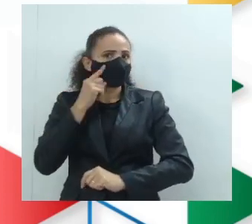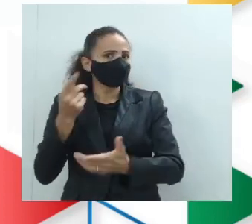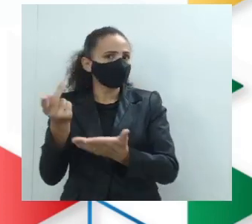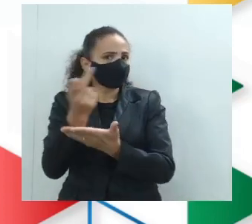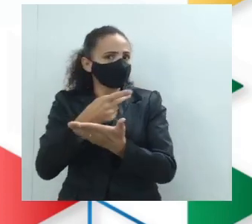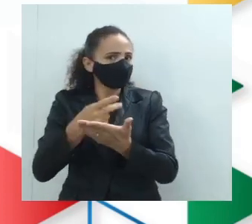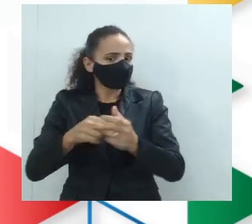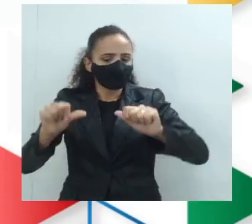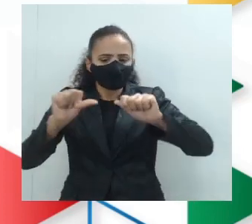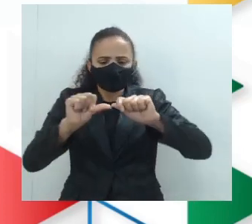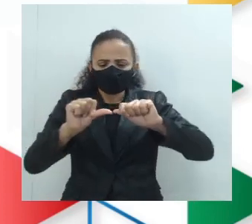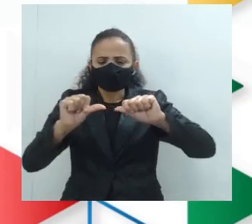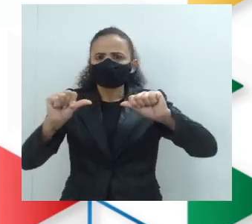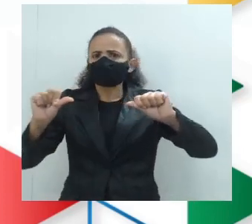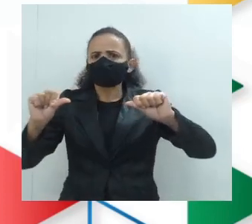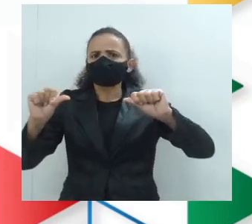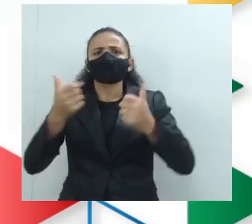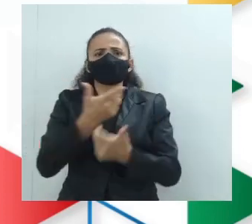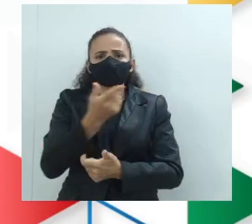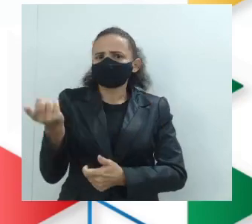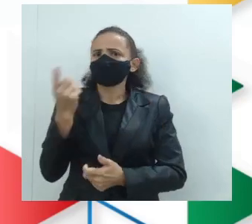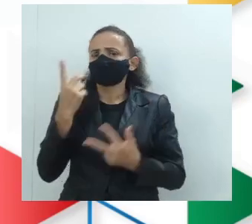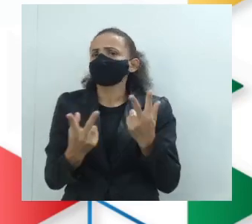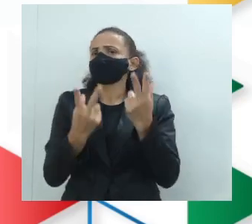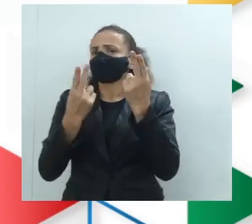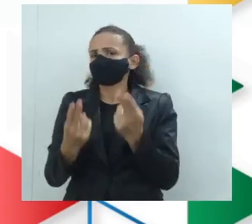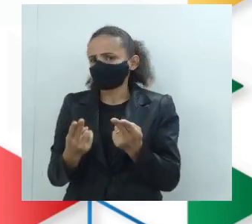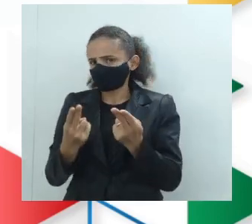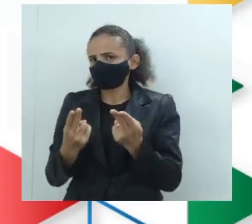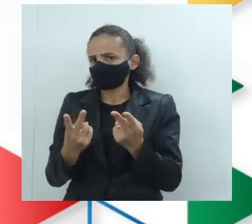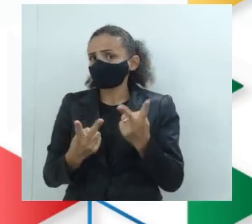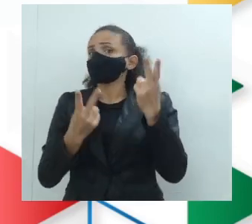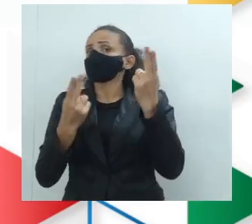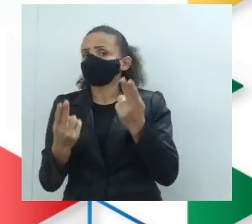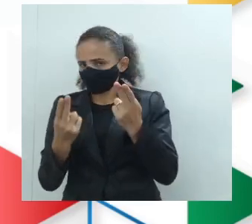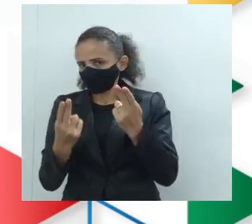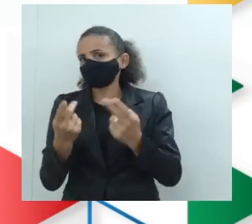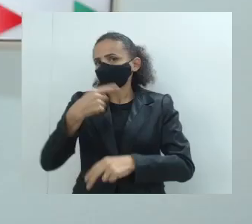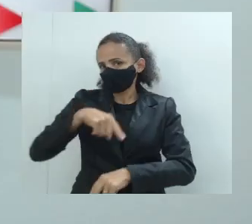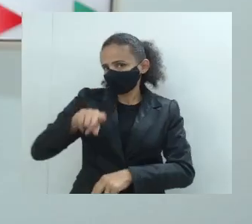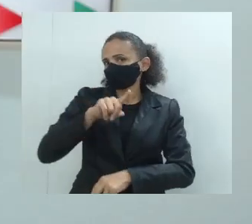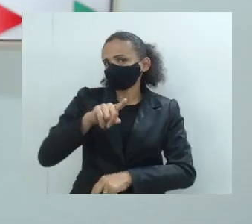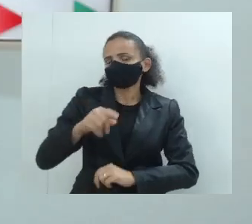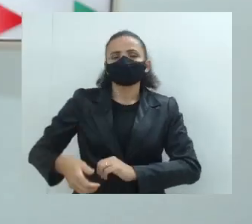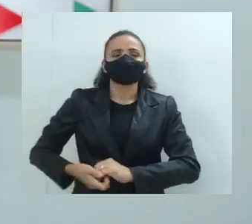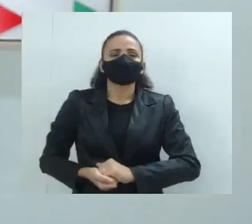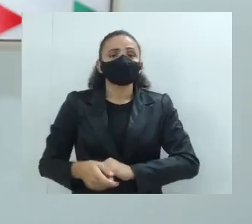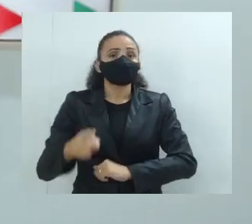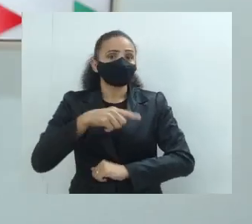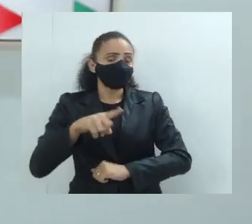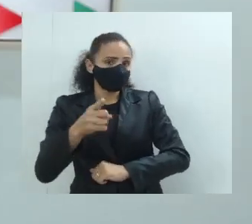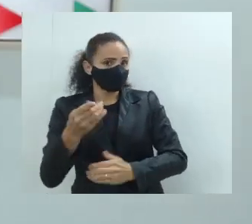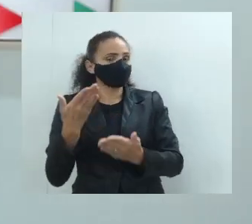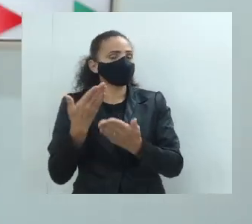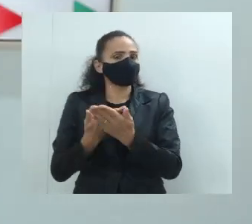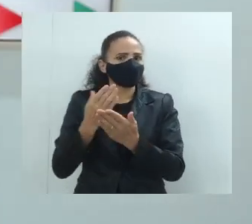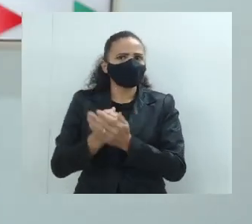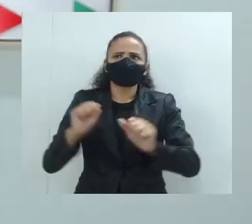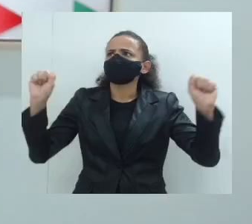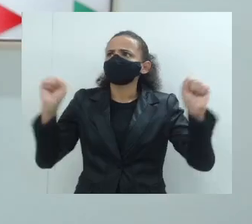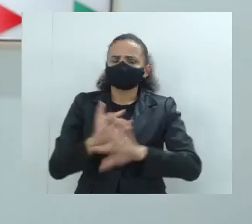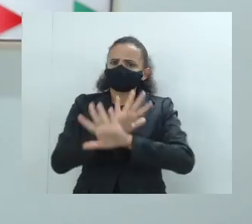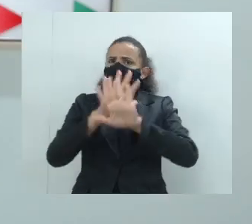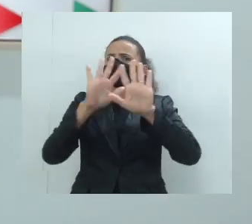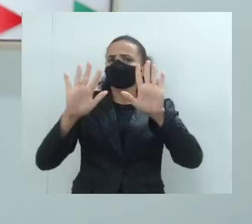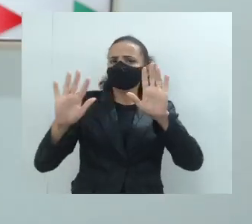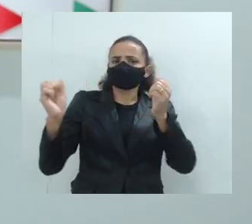imagens são semelhantes. Né? A gente vai falar imagens iguais, semelhantes, tá bom? Então aí está a simetria clara